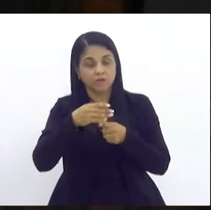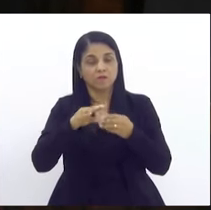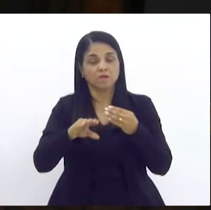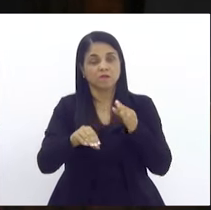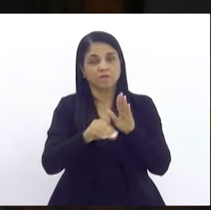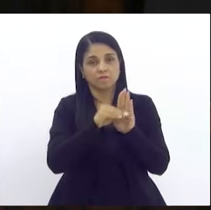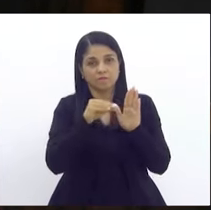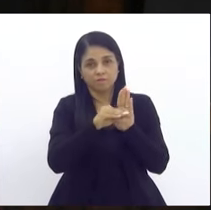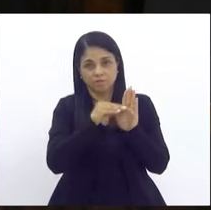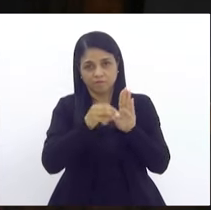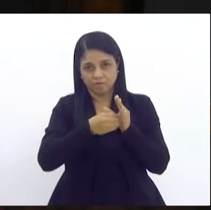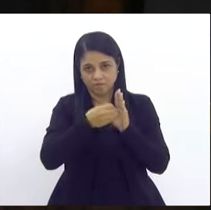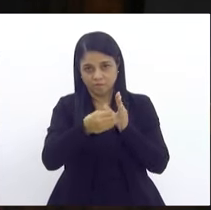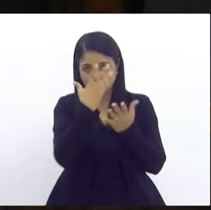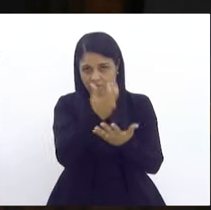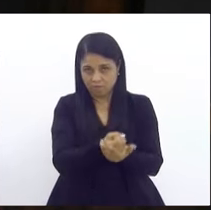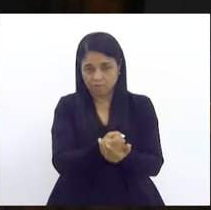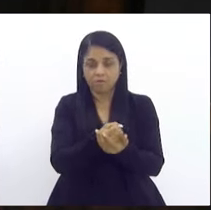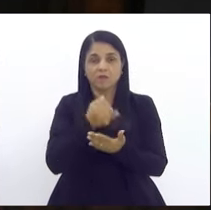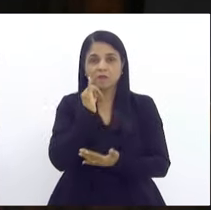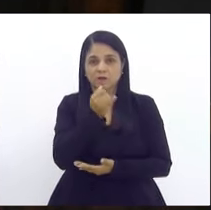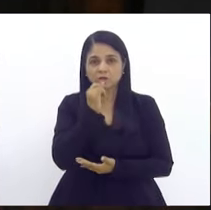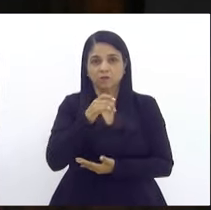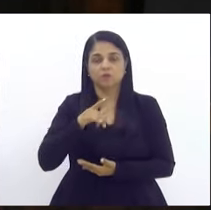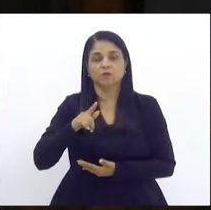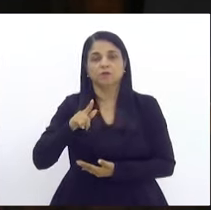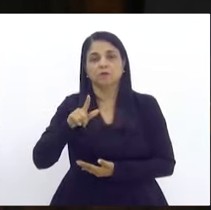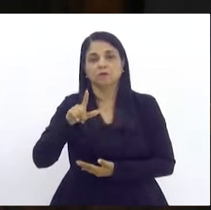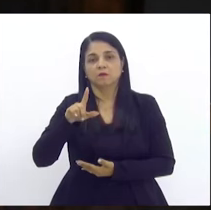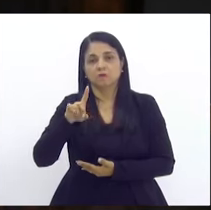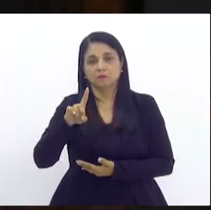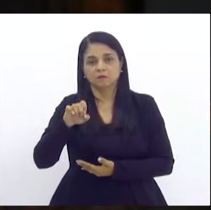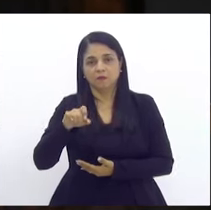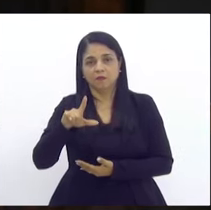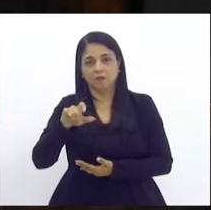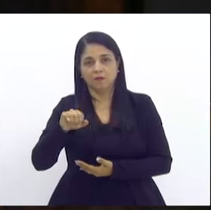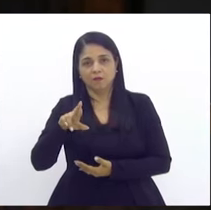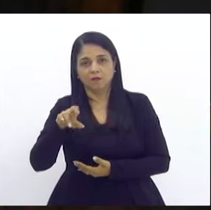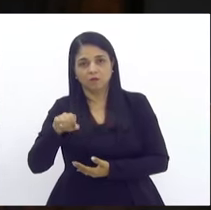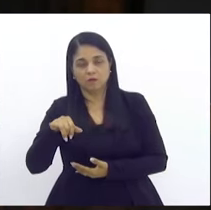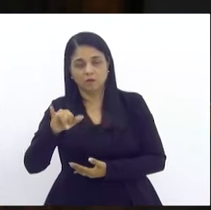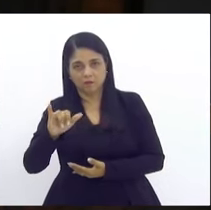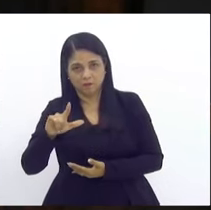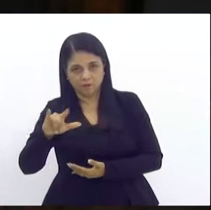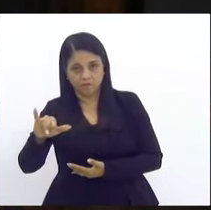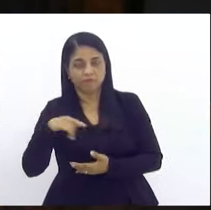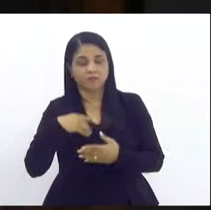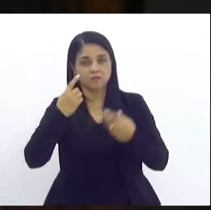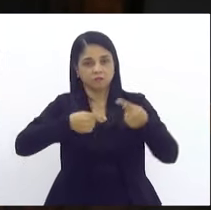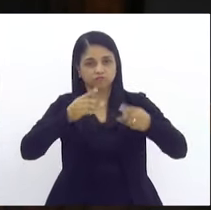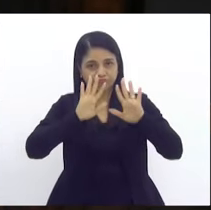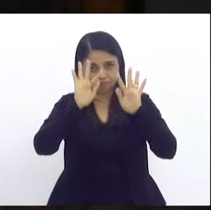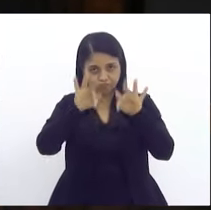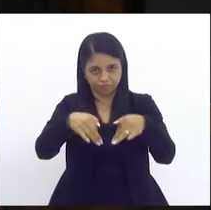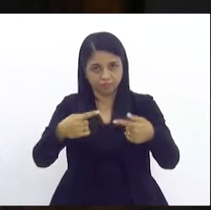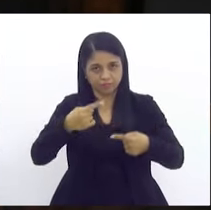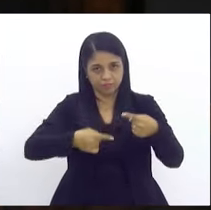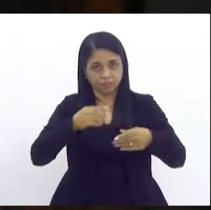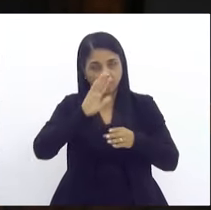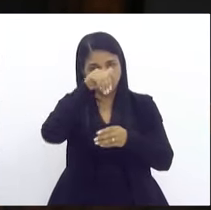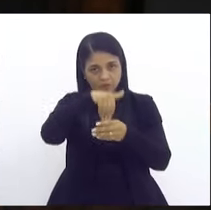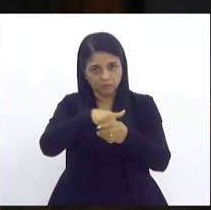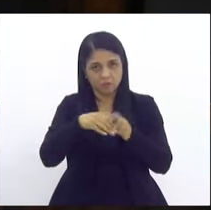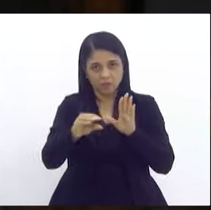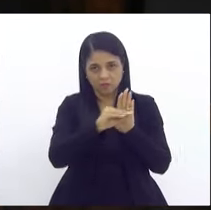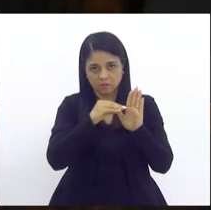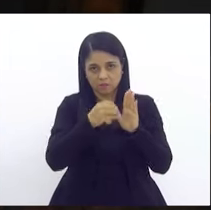emendas. Relator, deputado Guilherme Delaroli. Em discussão, não havendo quem queira discutir, encerrada a discussão. Em votação, as emendas